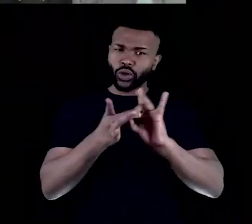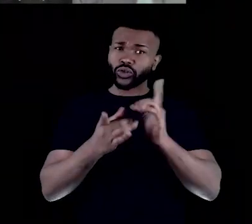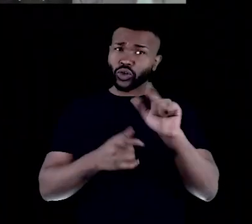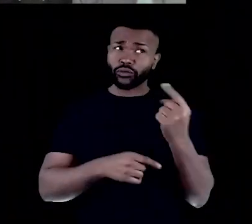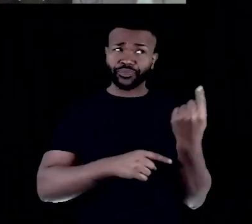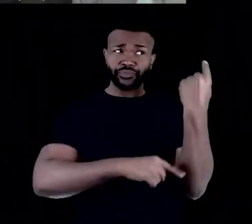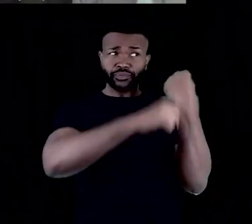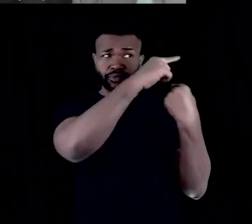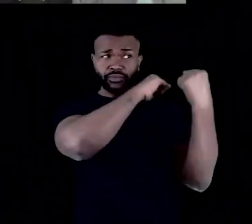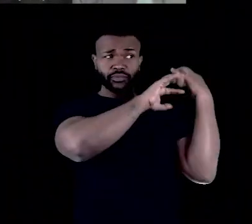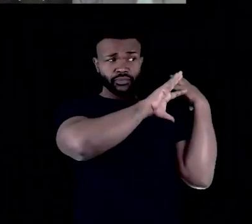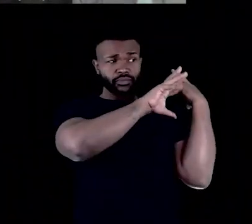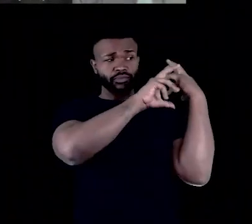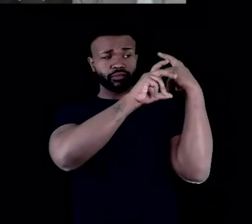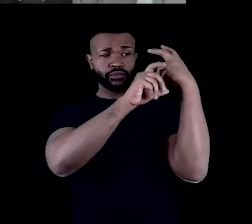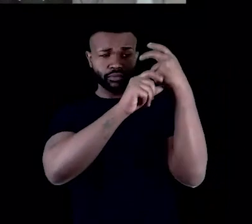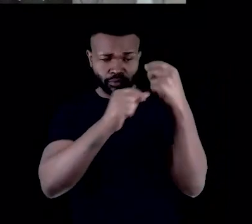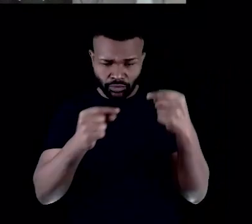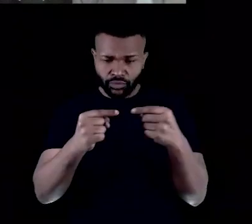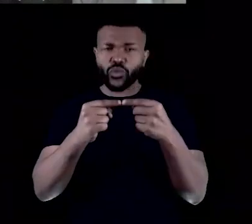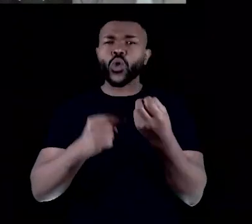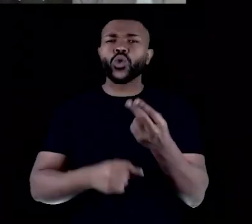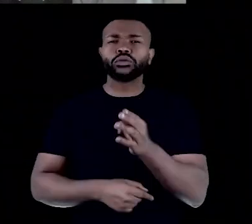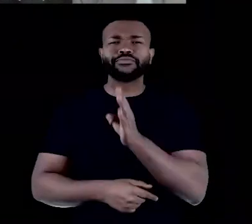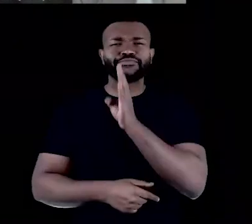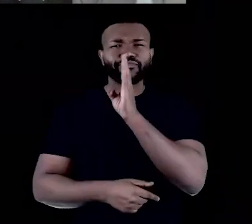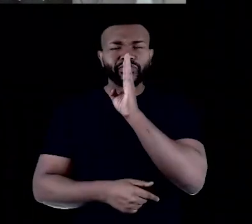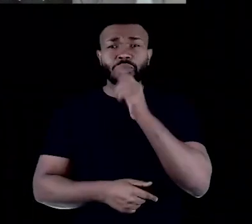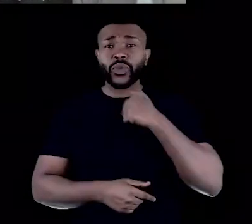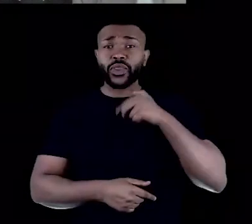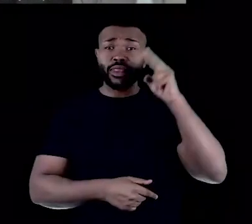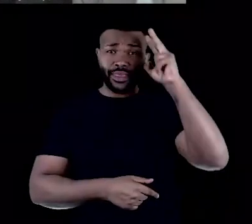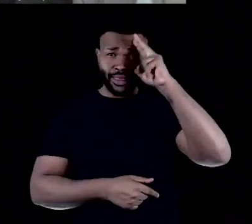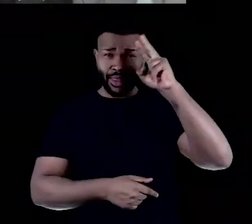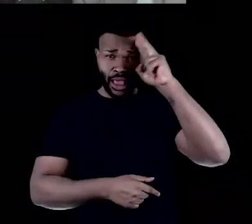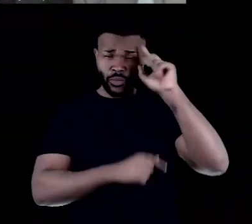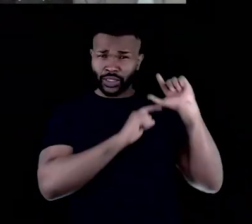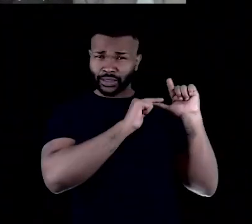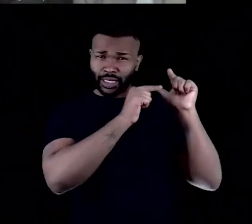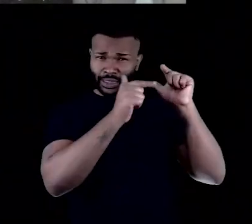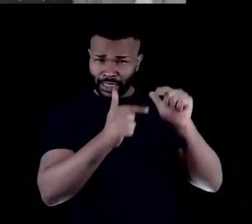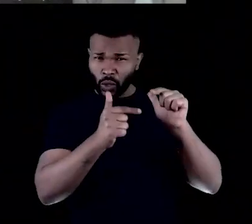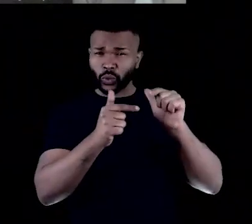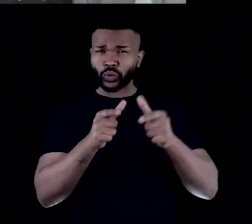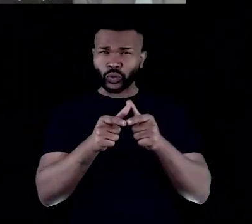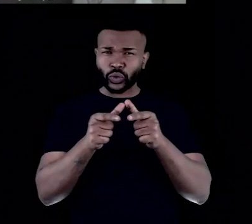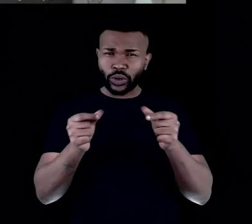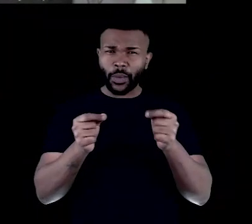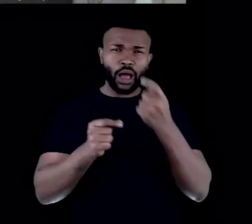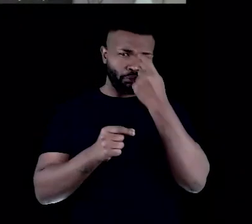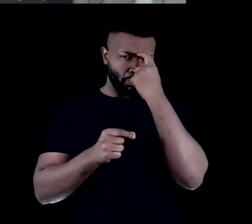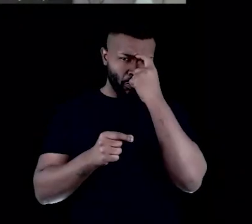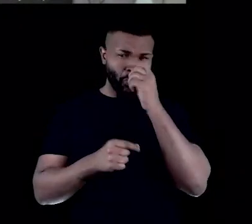reconexão com essa ancestralidade ou com esse silêncio. Eu lembro muito, por exemplo, nas tradições mais orientais, que alimentam